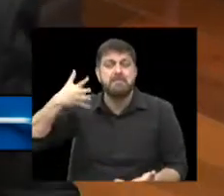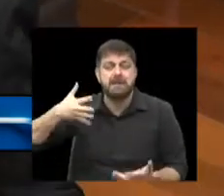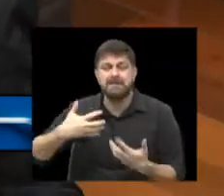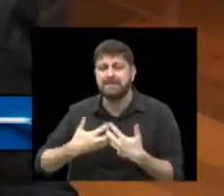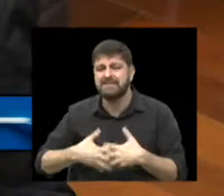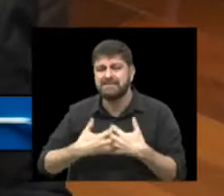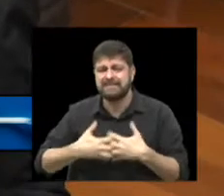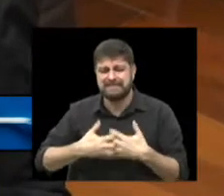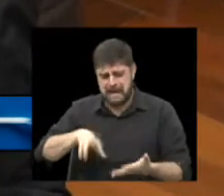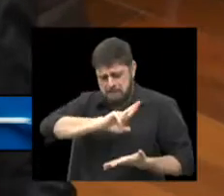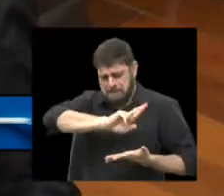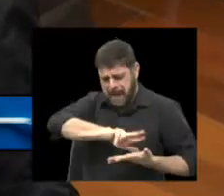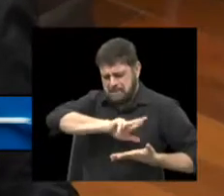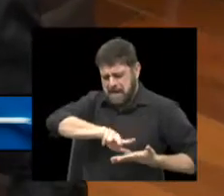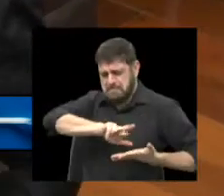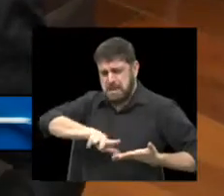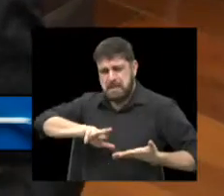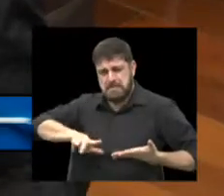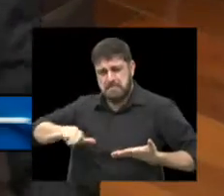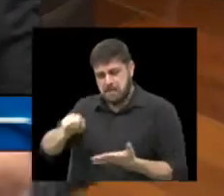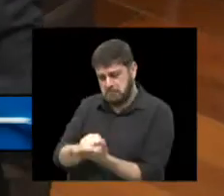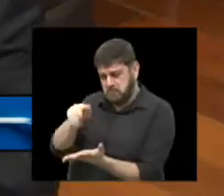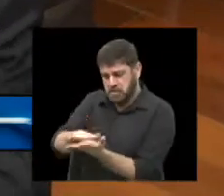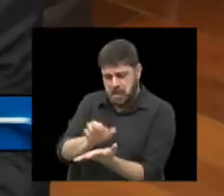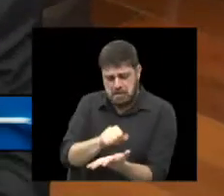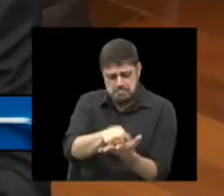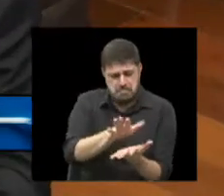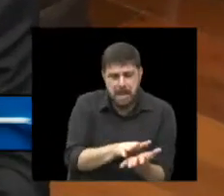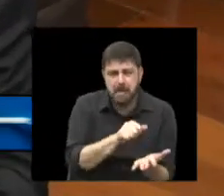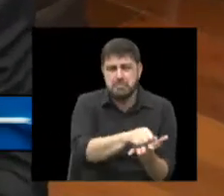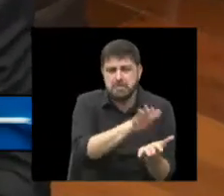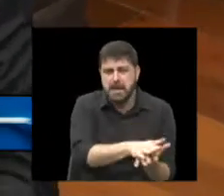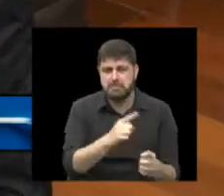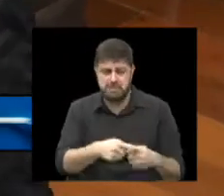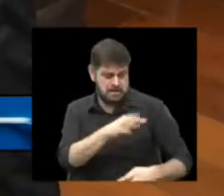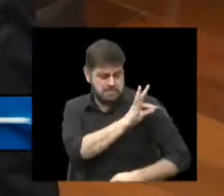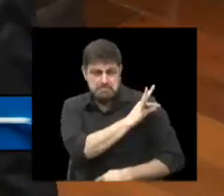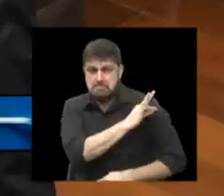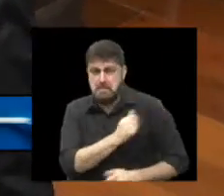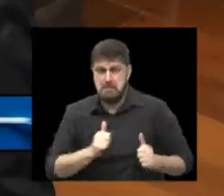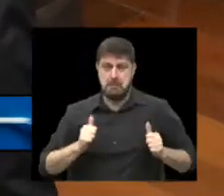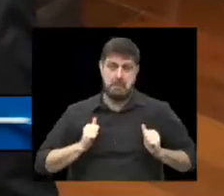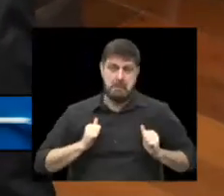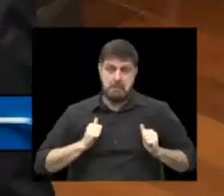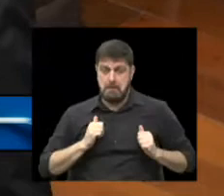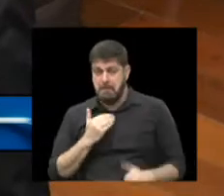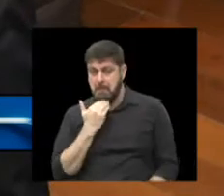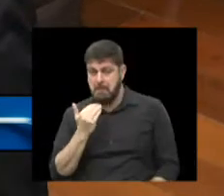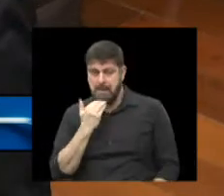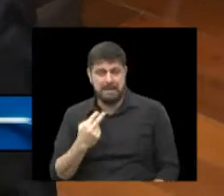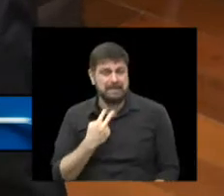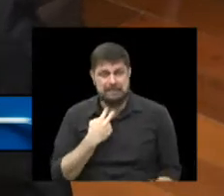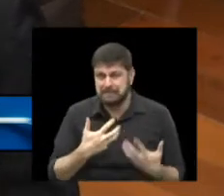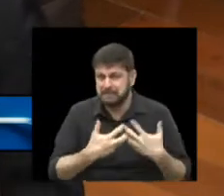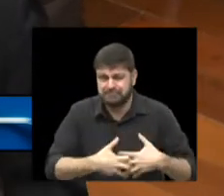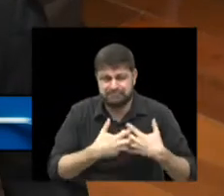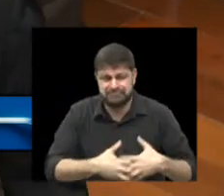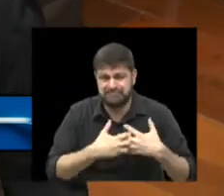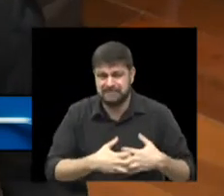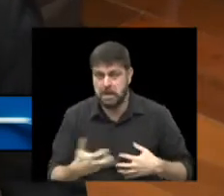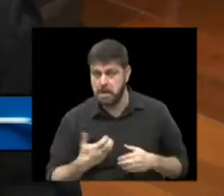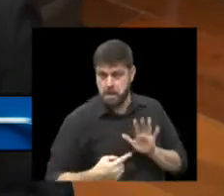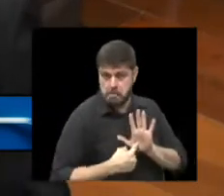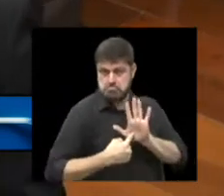um monte de gente, né? Por conta da incapacidade dela de efetivamente fiscalizar. E aí, para querer